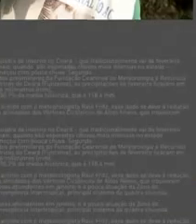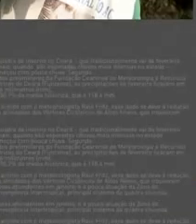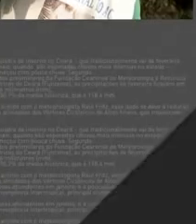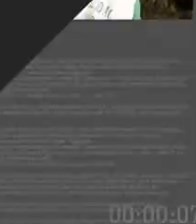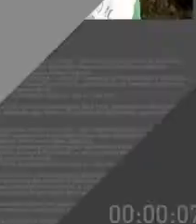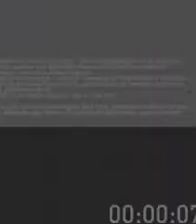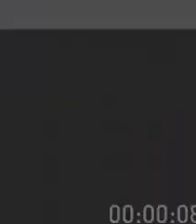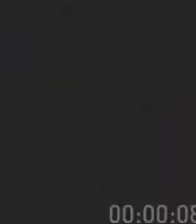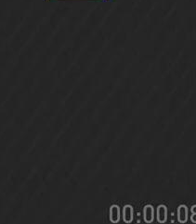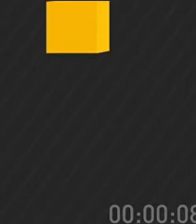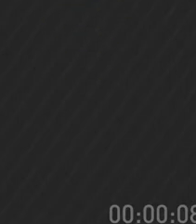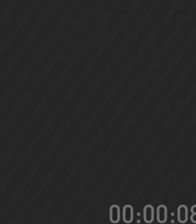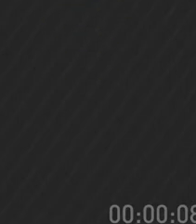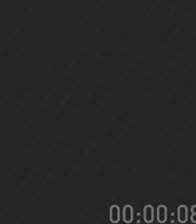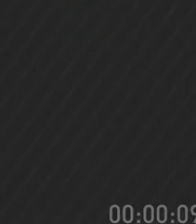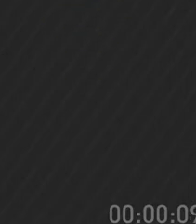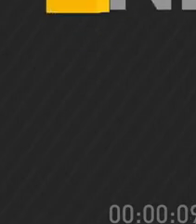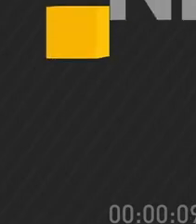ae